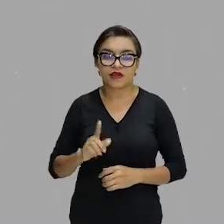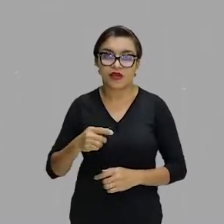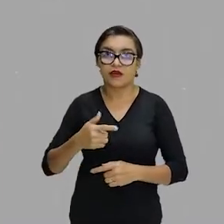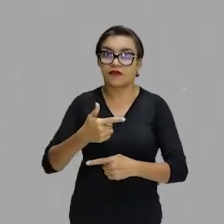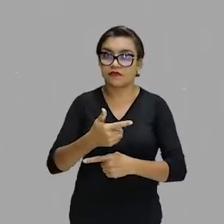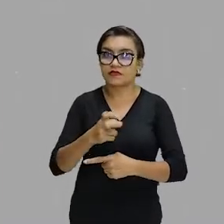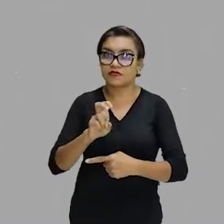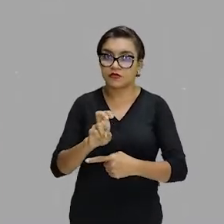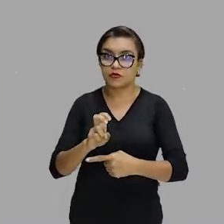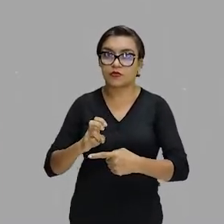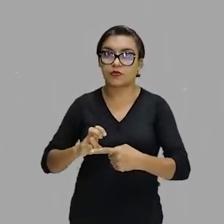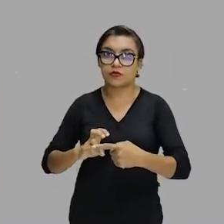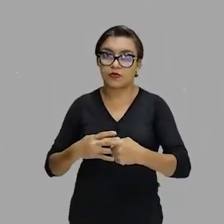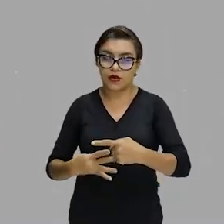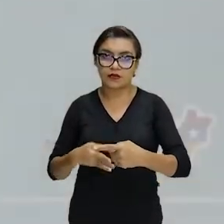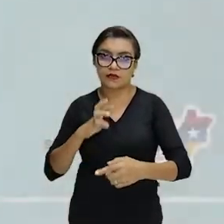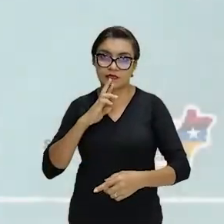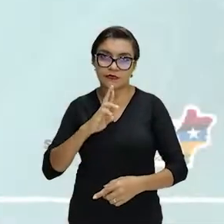quartos, tá bom?